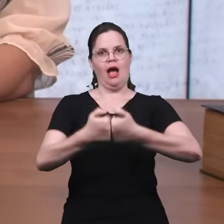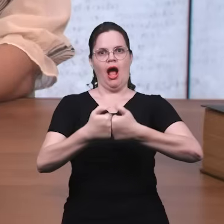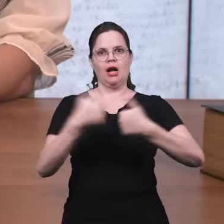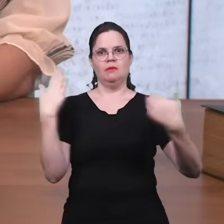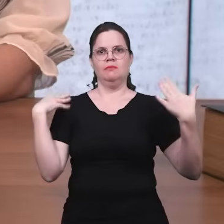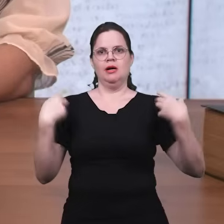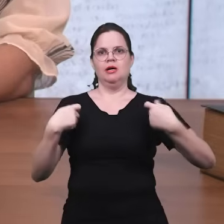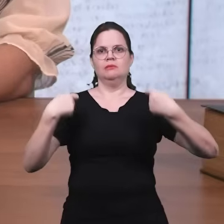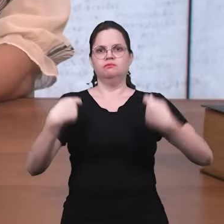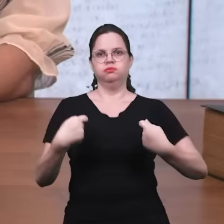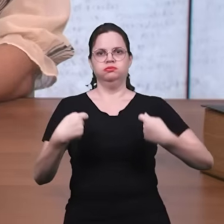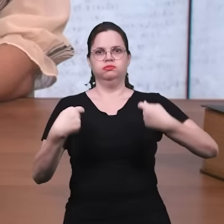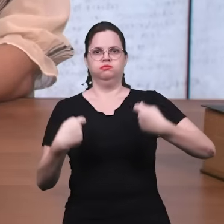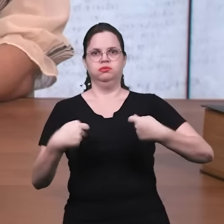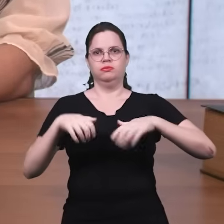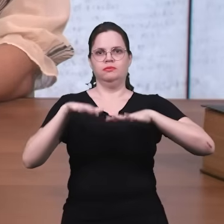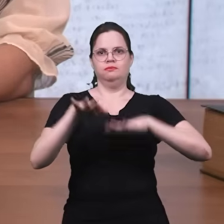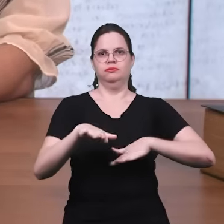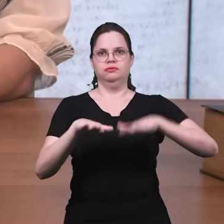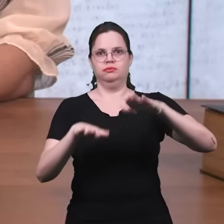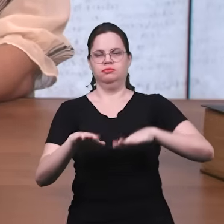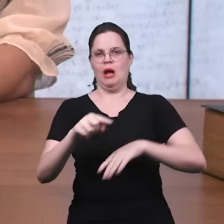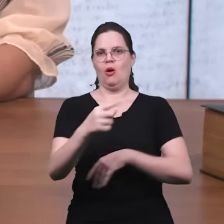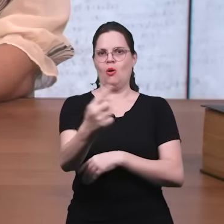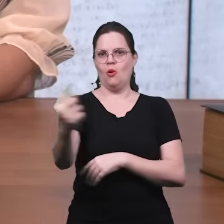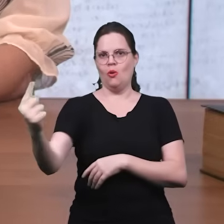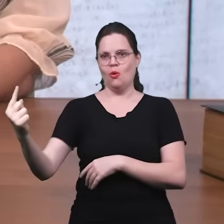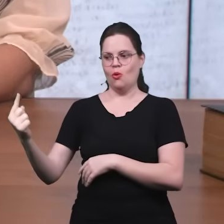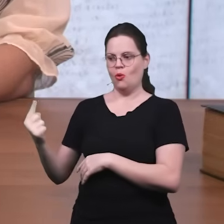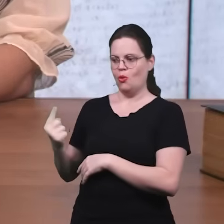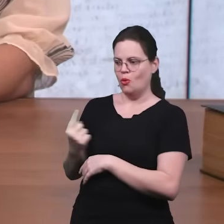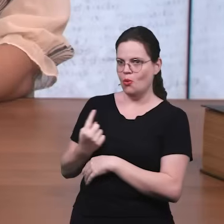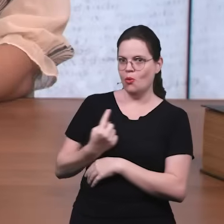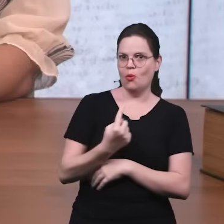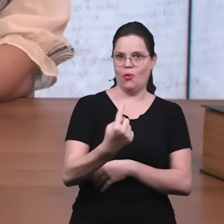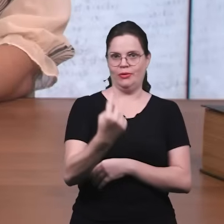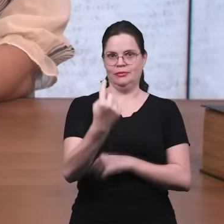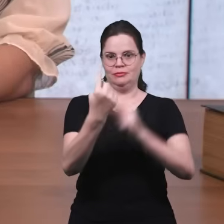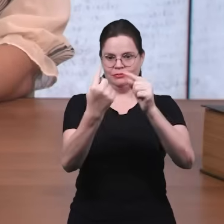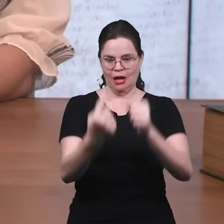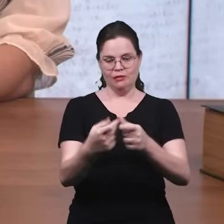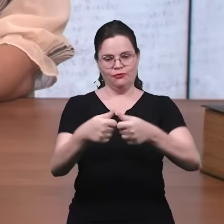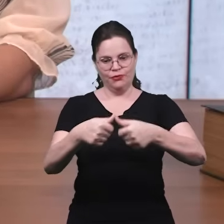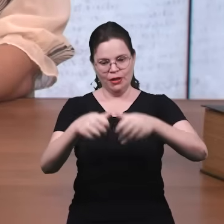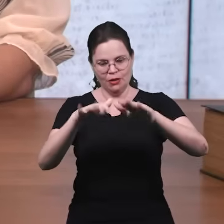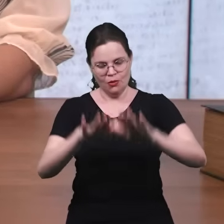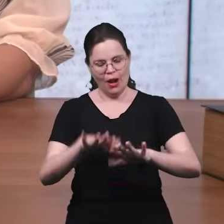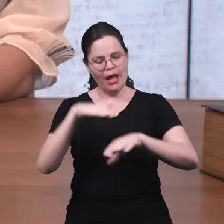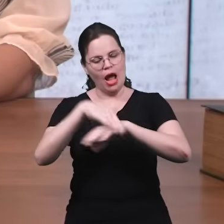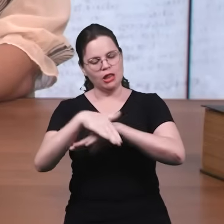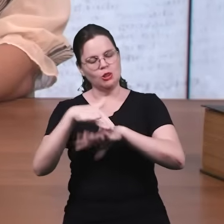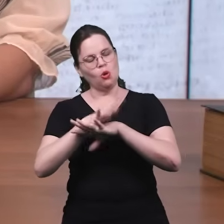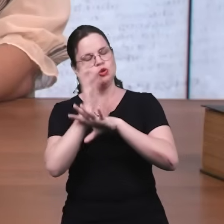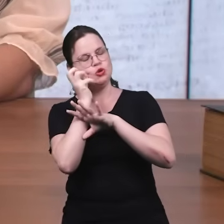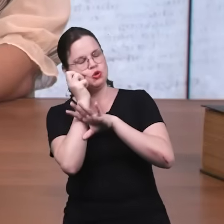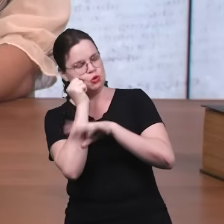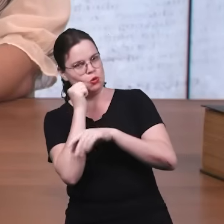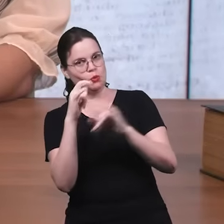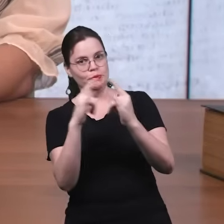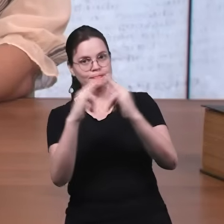cidade, rodeando-a uma vez, e vieram ao arraial e passaram a noite no